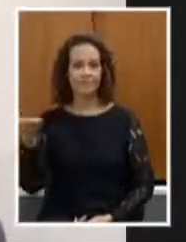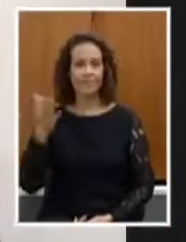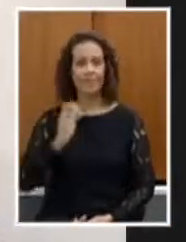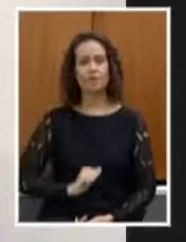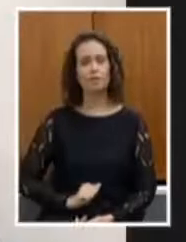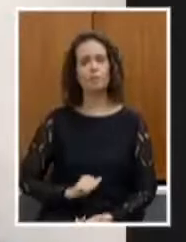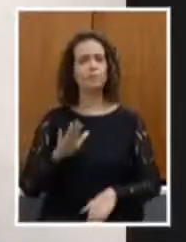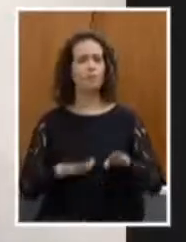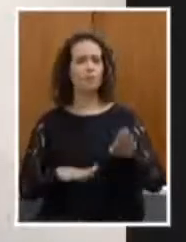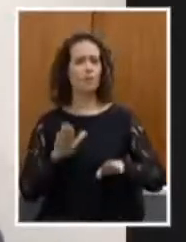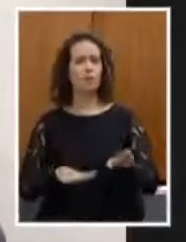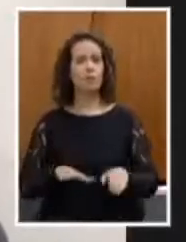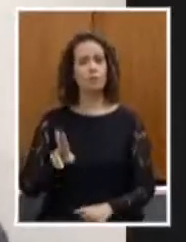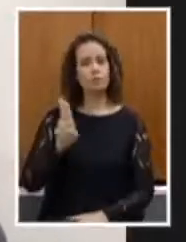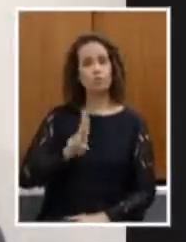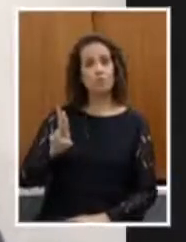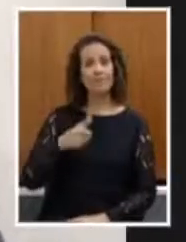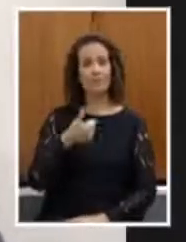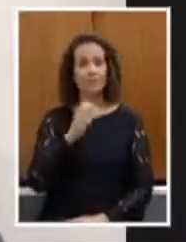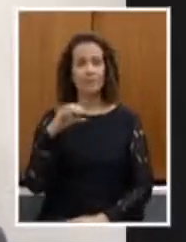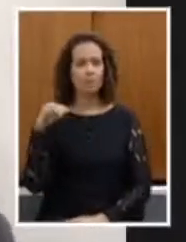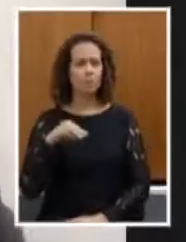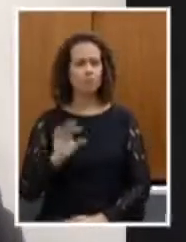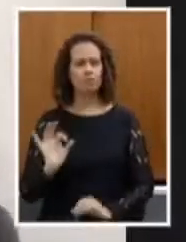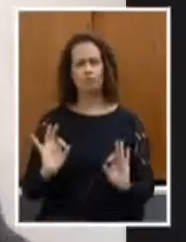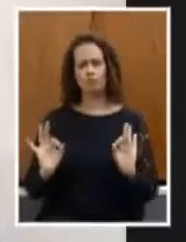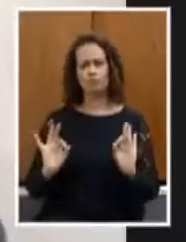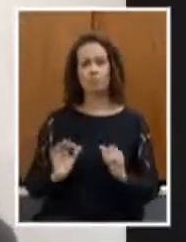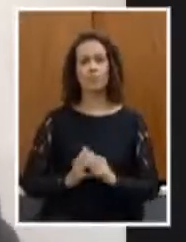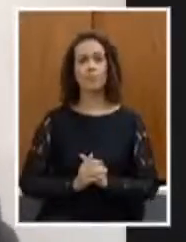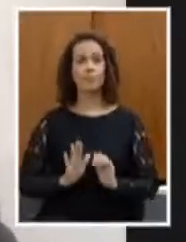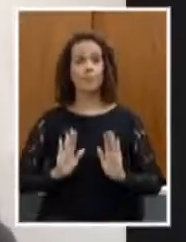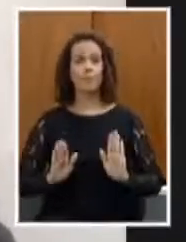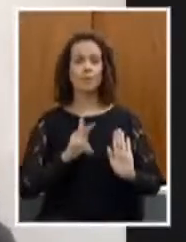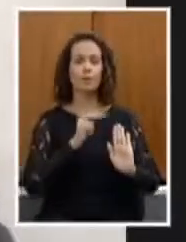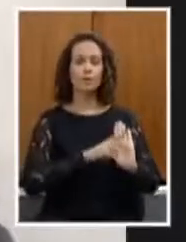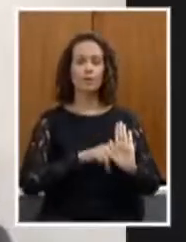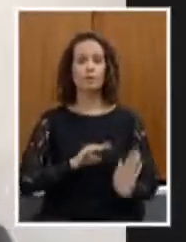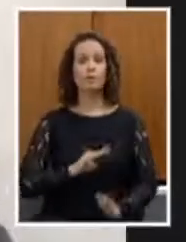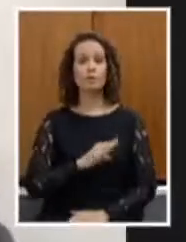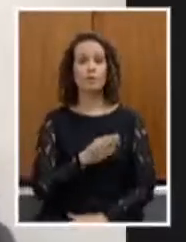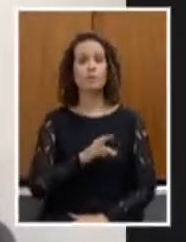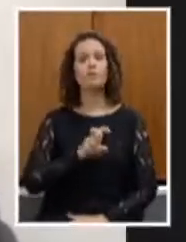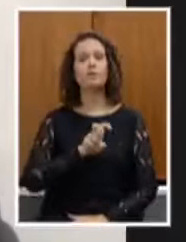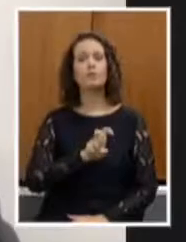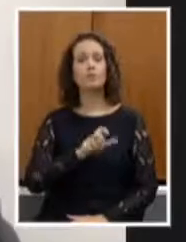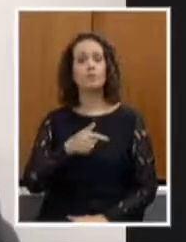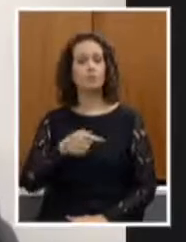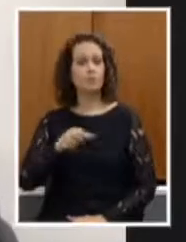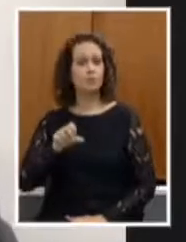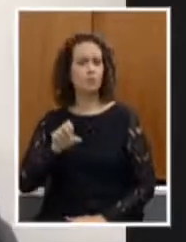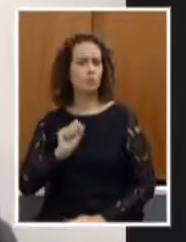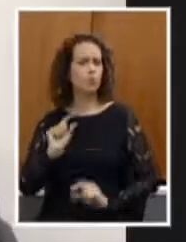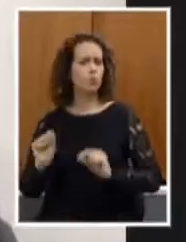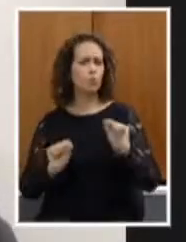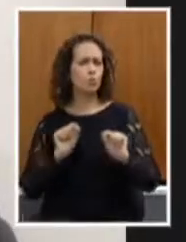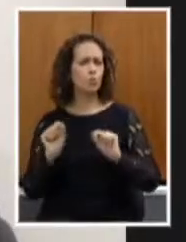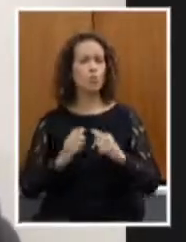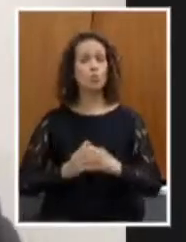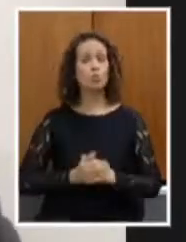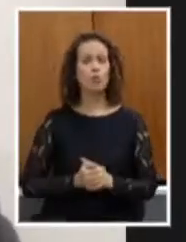utilize todo esse tempo, mas esse projeto, o 3.578, trata de uma questão